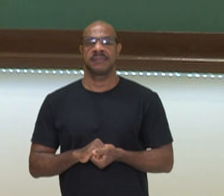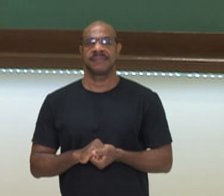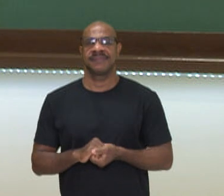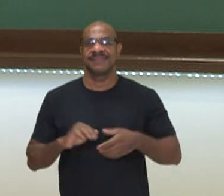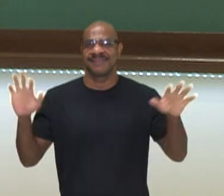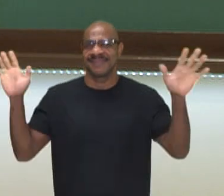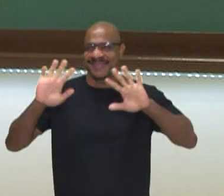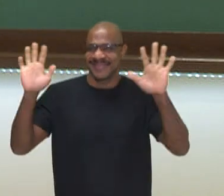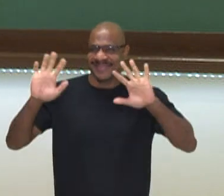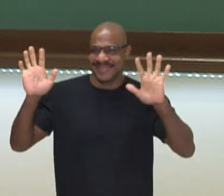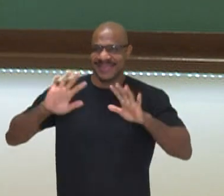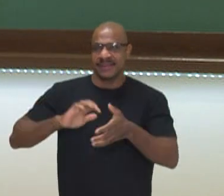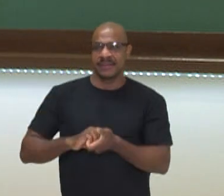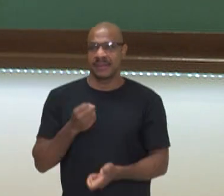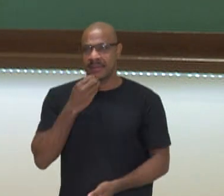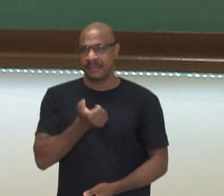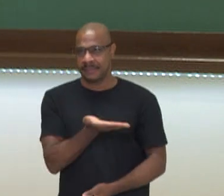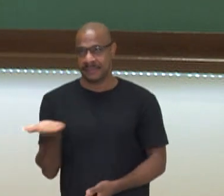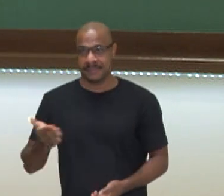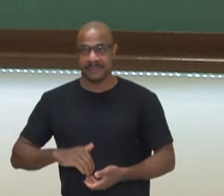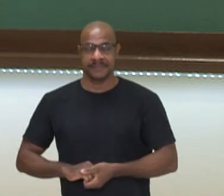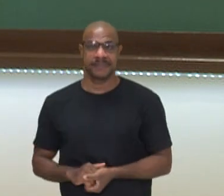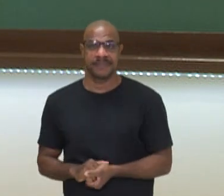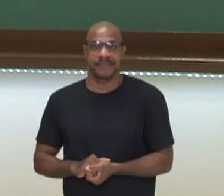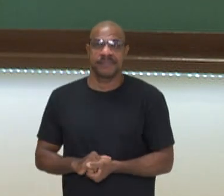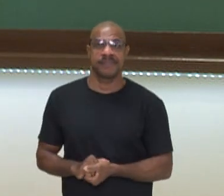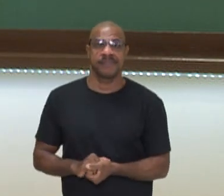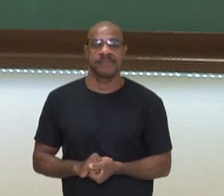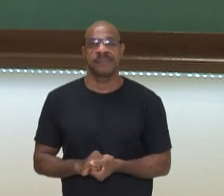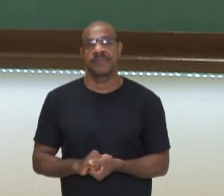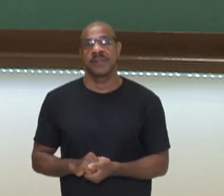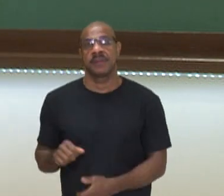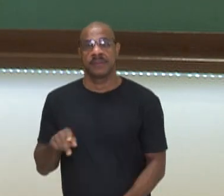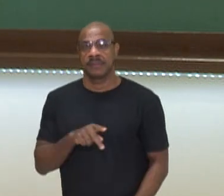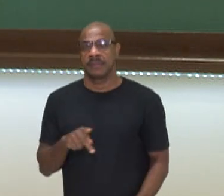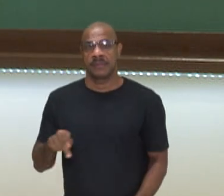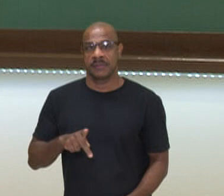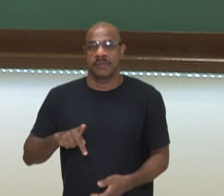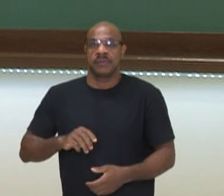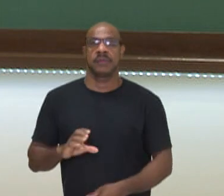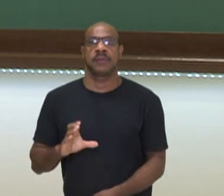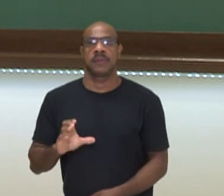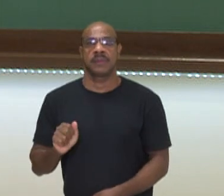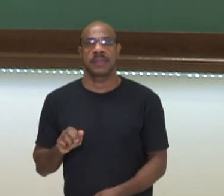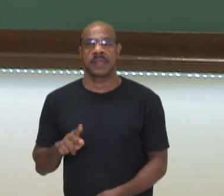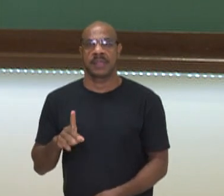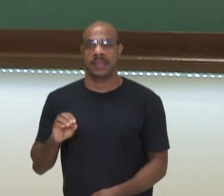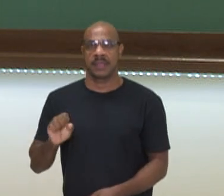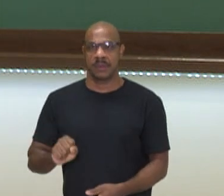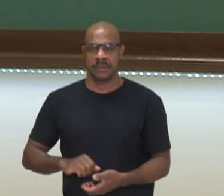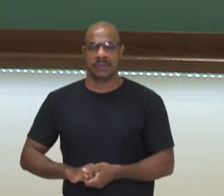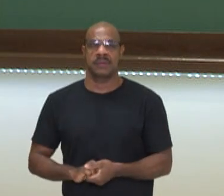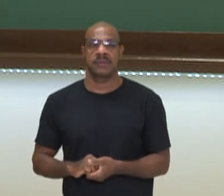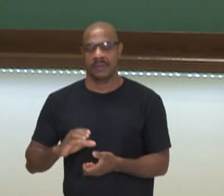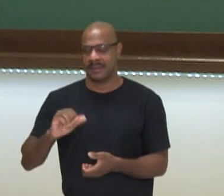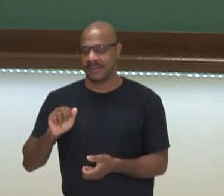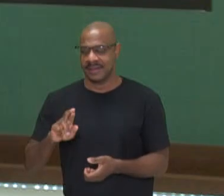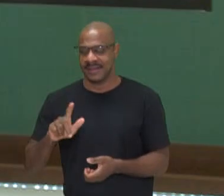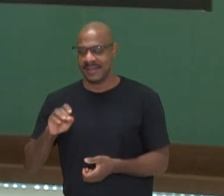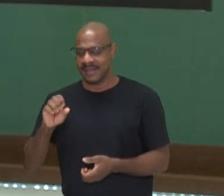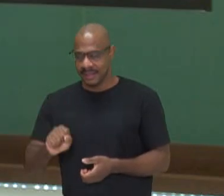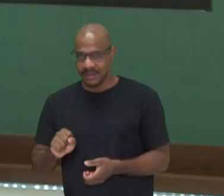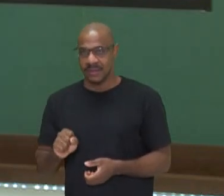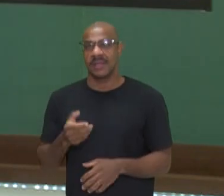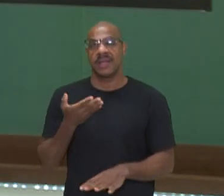Hi students, how are you? Tudo bem com vocês? Teacher Carlos here, sou o professor Carlos, and let's start our